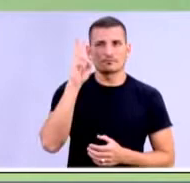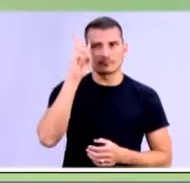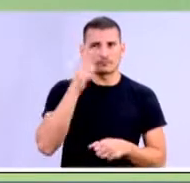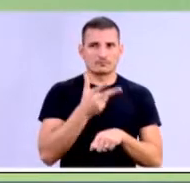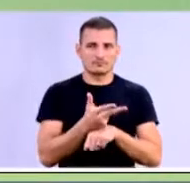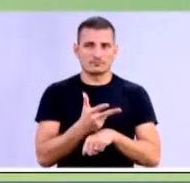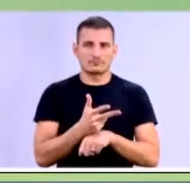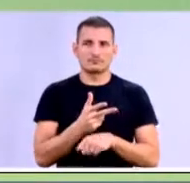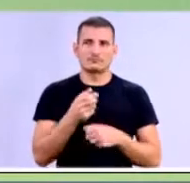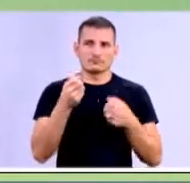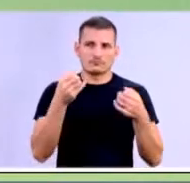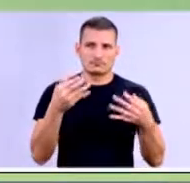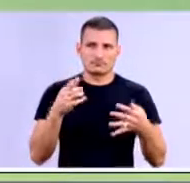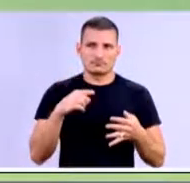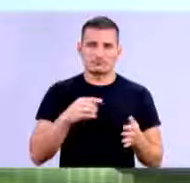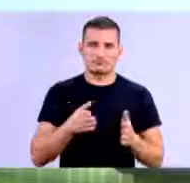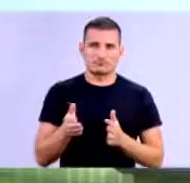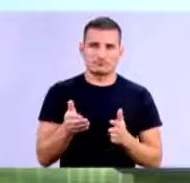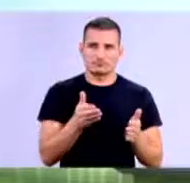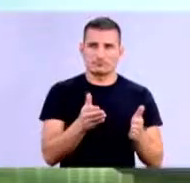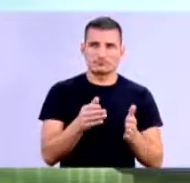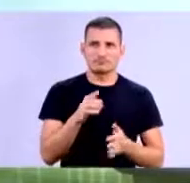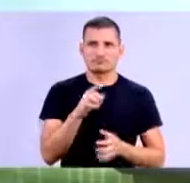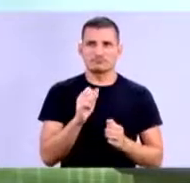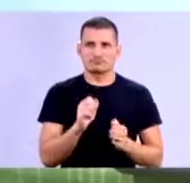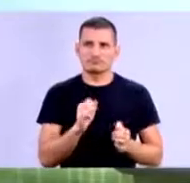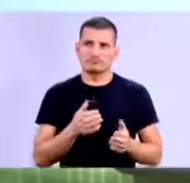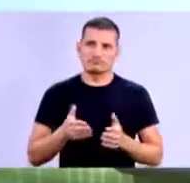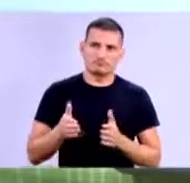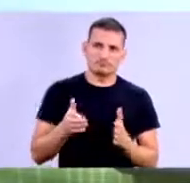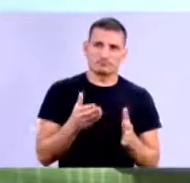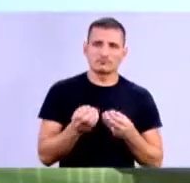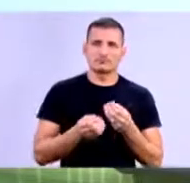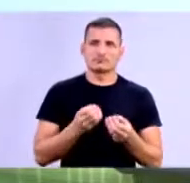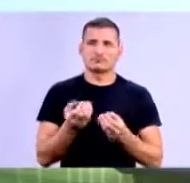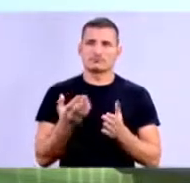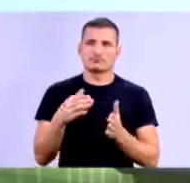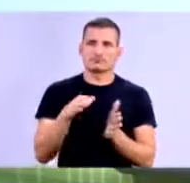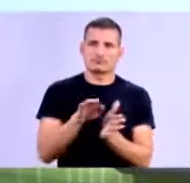os caminhos, como você pode percorrer, como você pode chegar